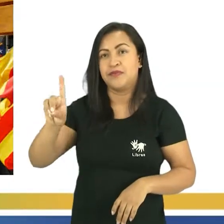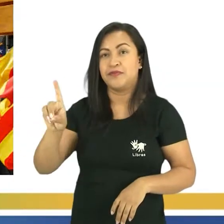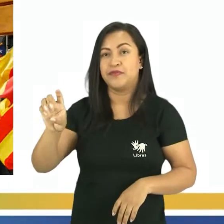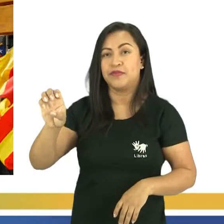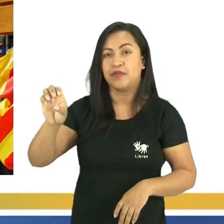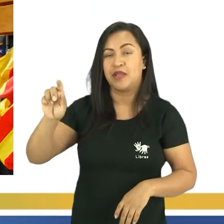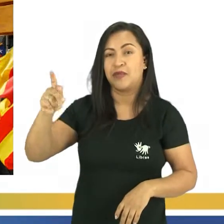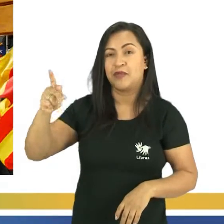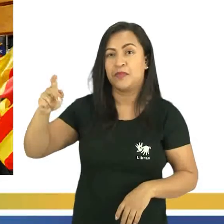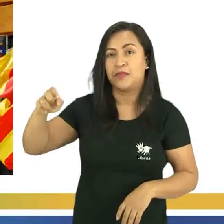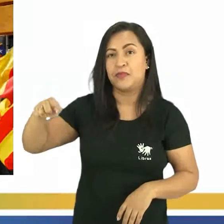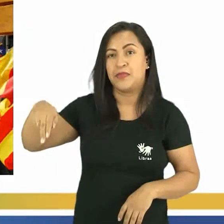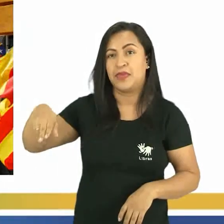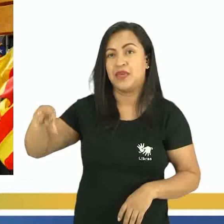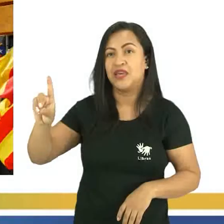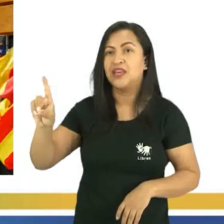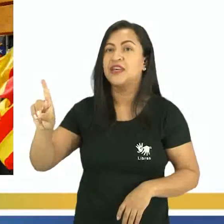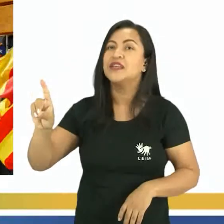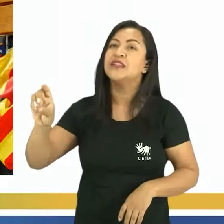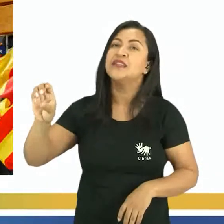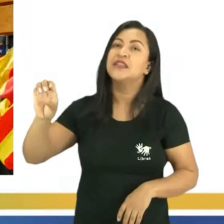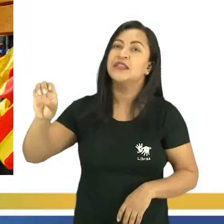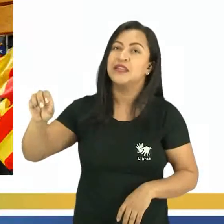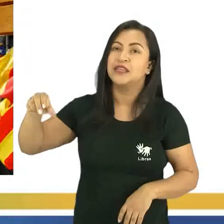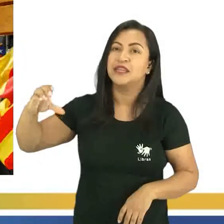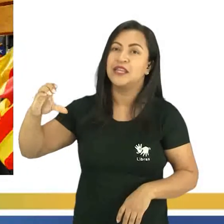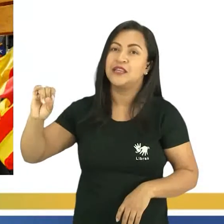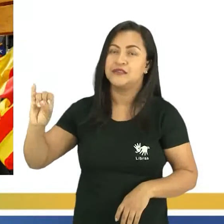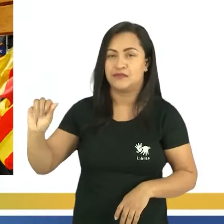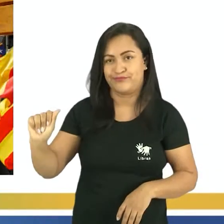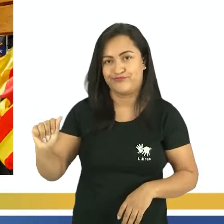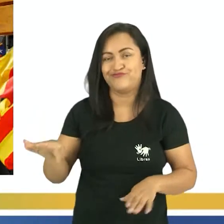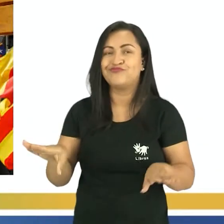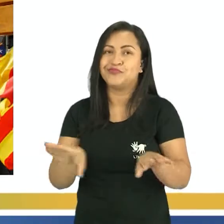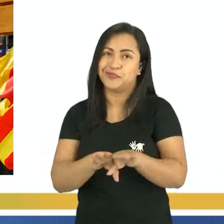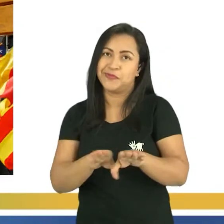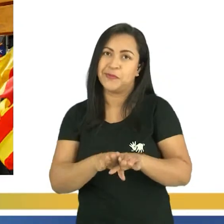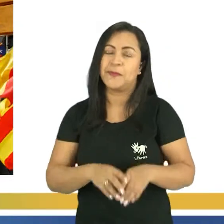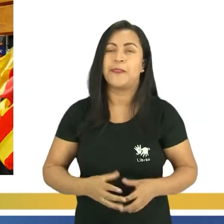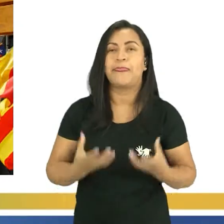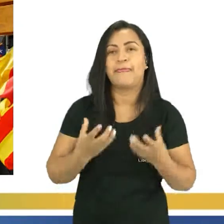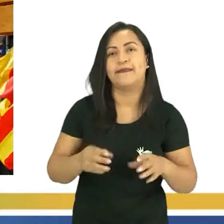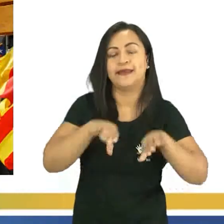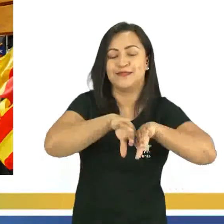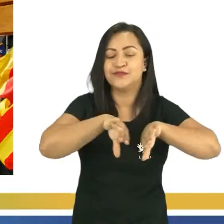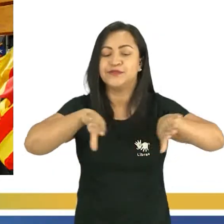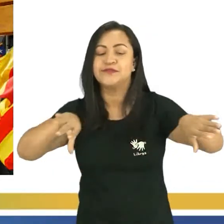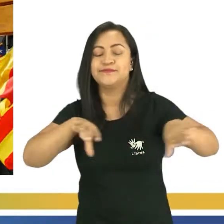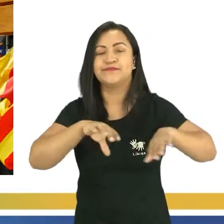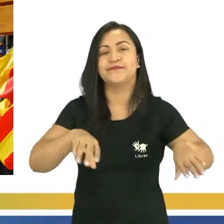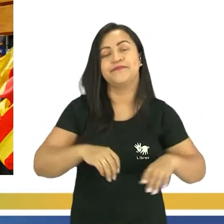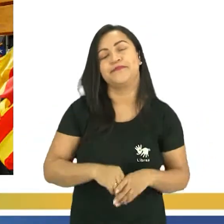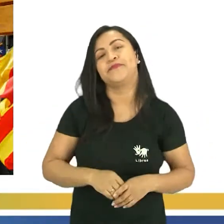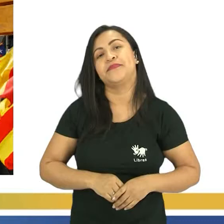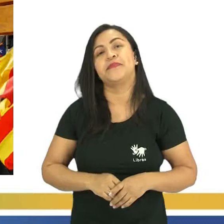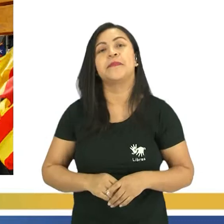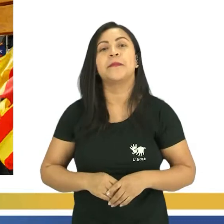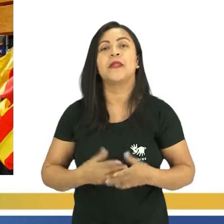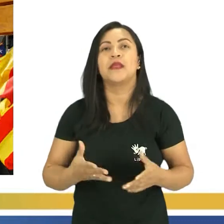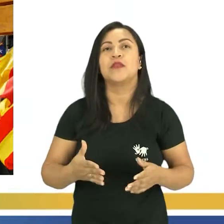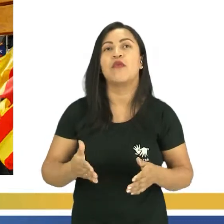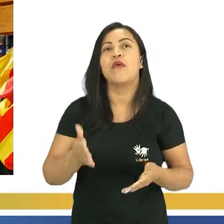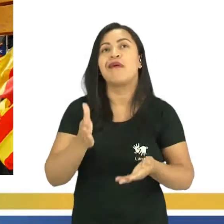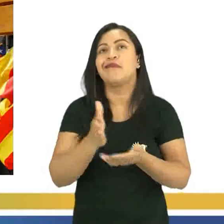conflitos dos Balcãs, tá? Da antiga Iugoslávia, que vai haver a separação entre